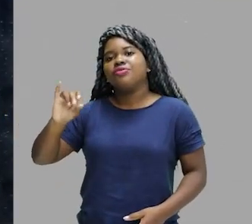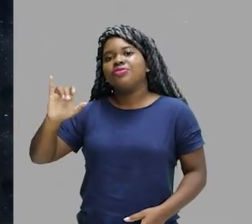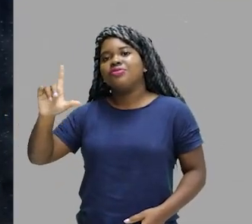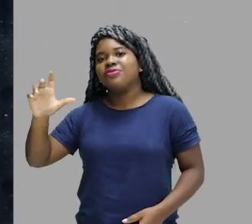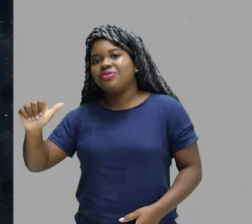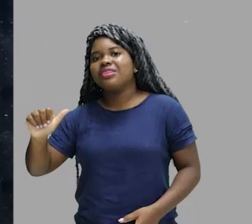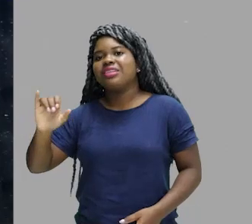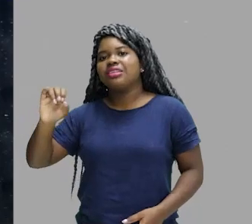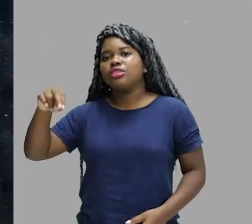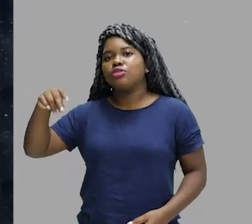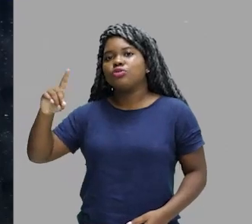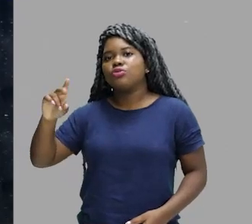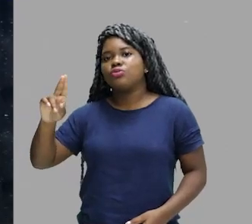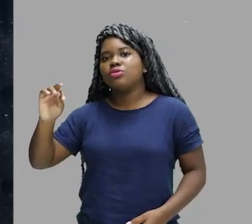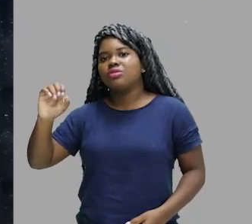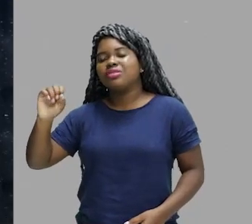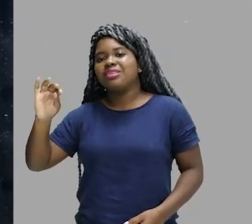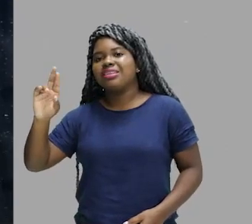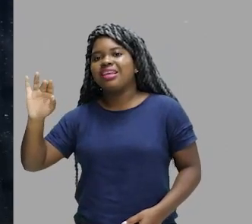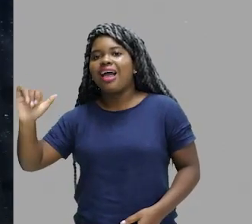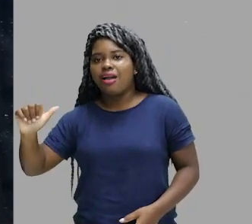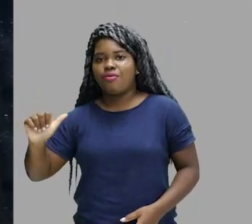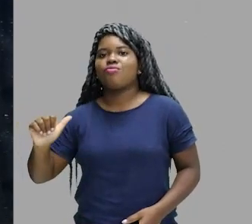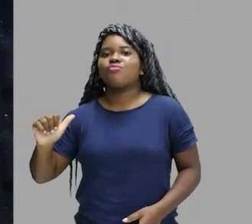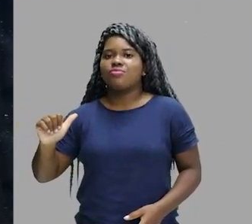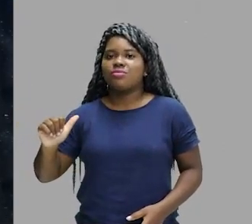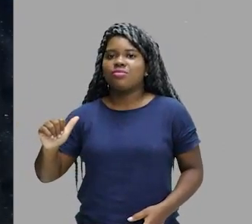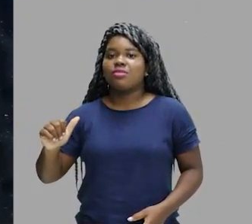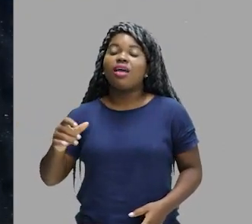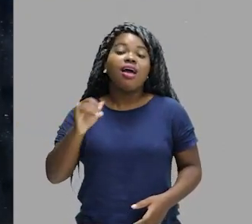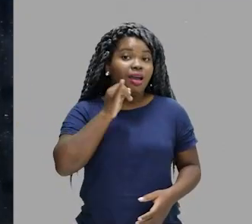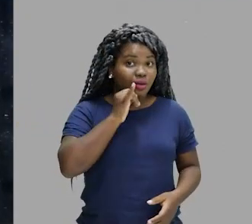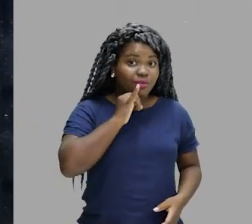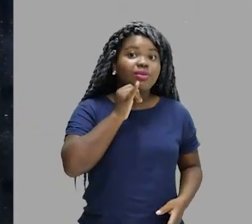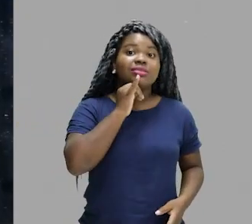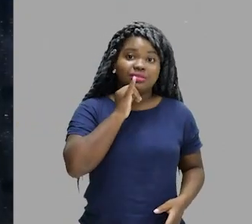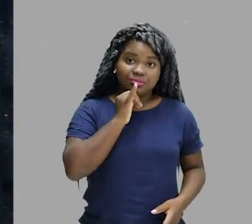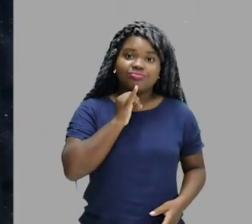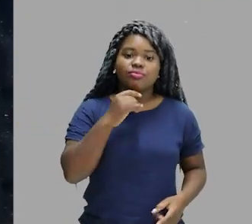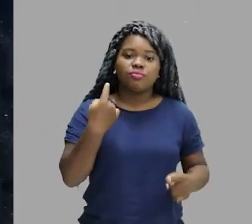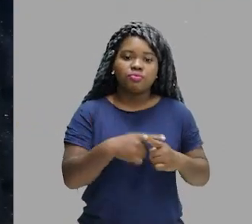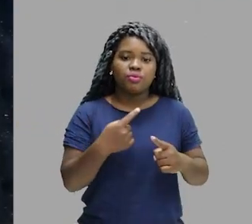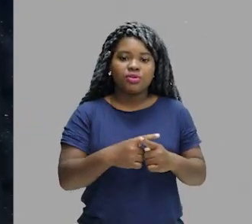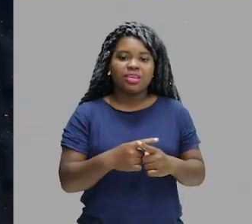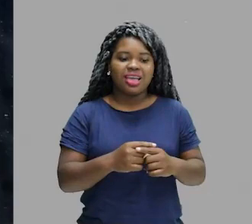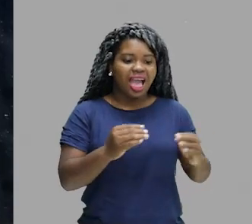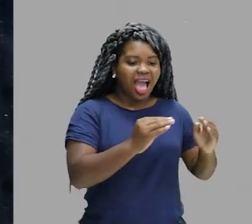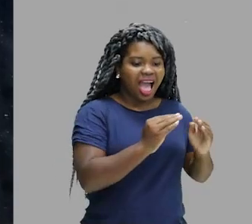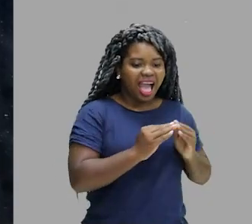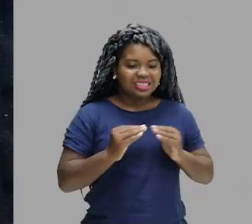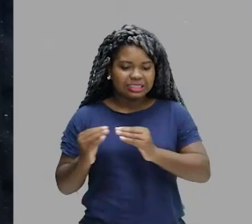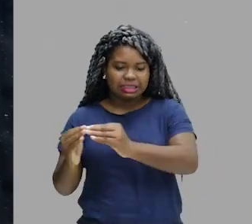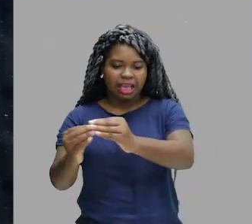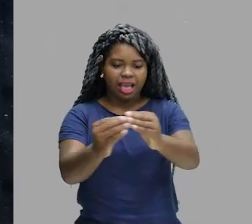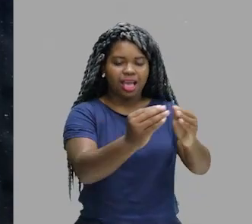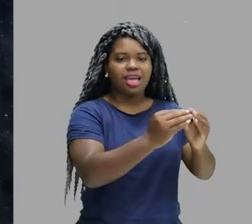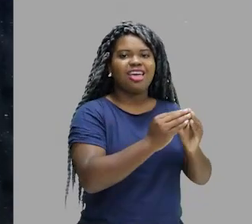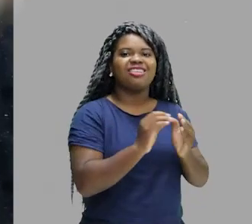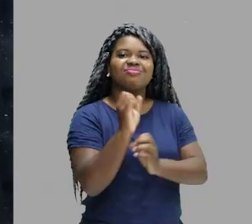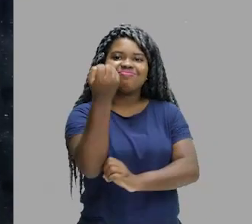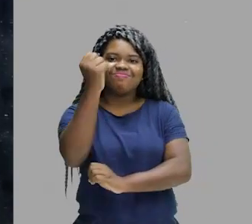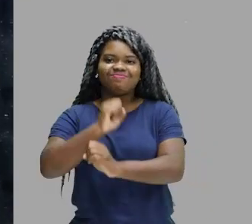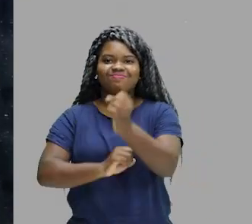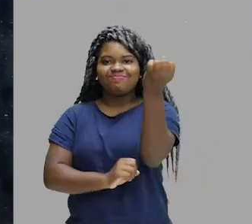Eles trabalham aonde? Em fábricas. As casas geralmente ficavam ao redor das fábricas, ou as casas eram feitas por fábricas para que